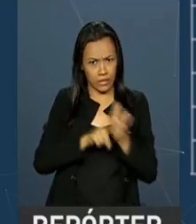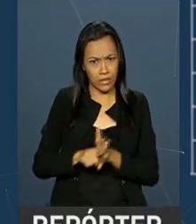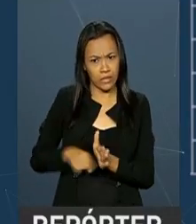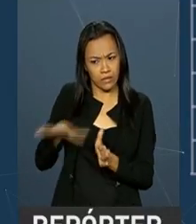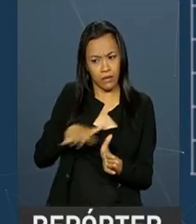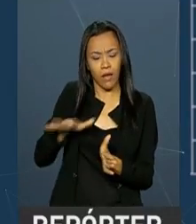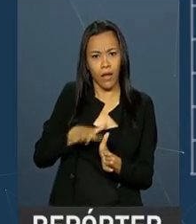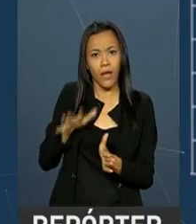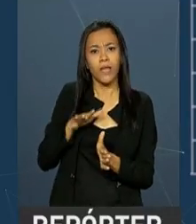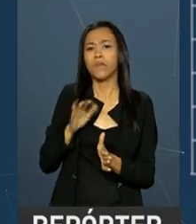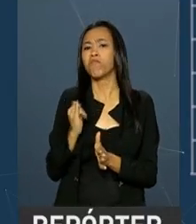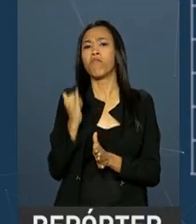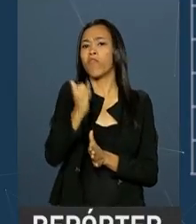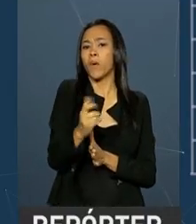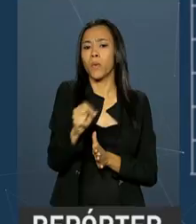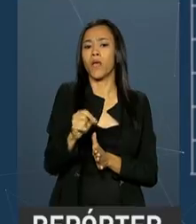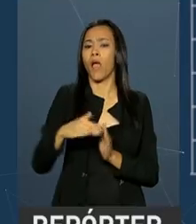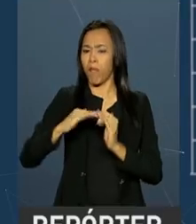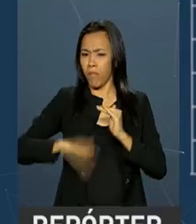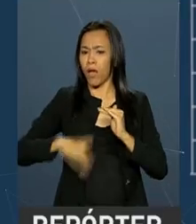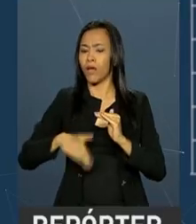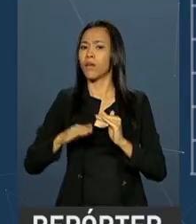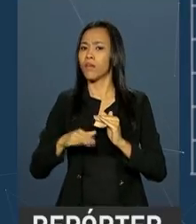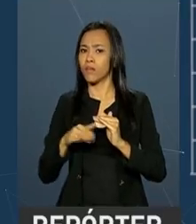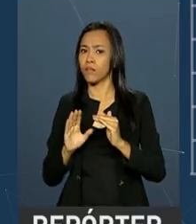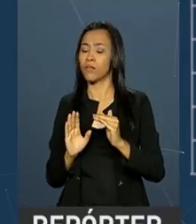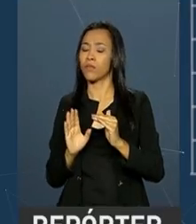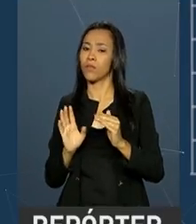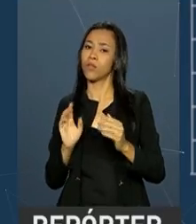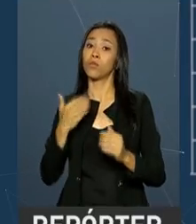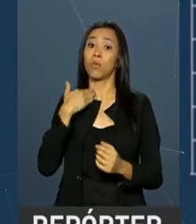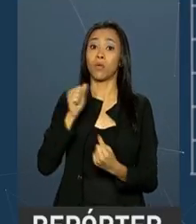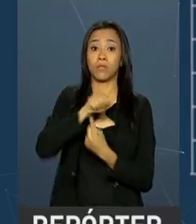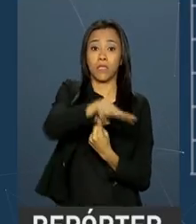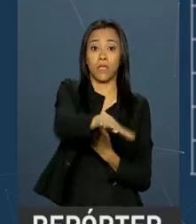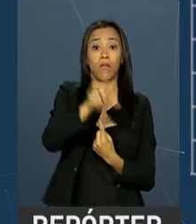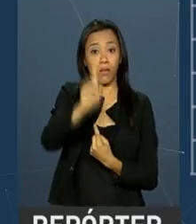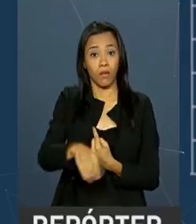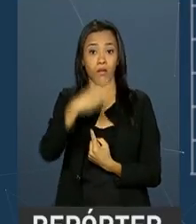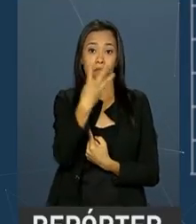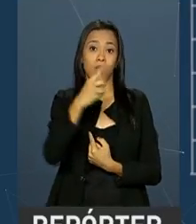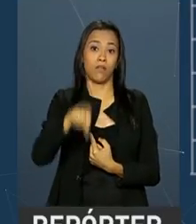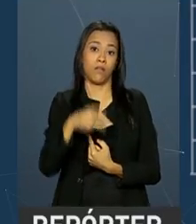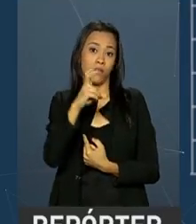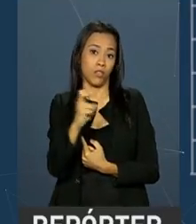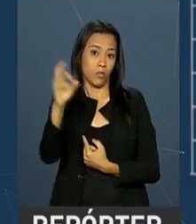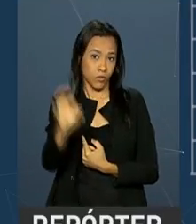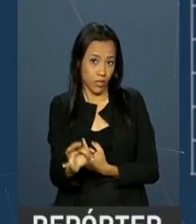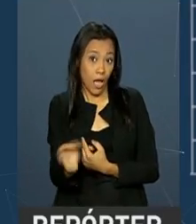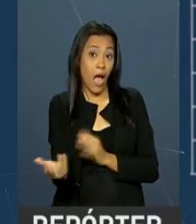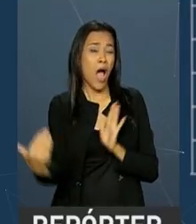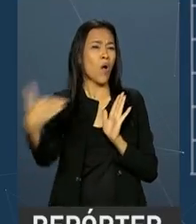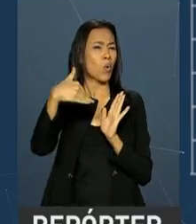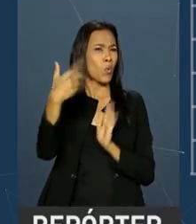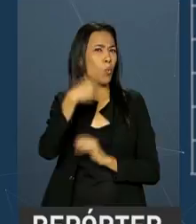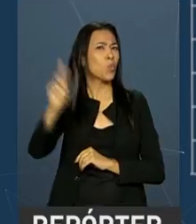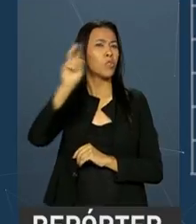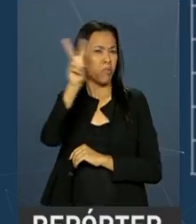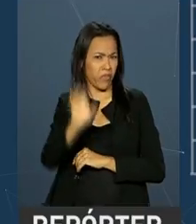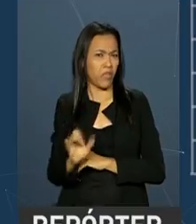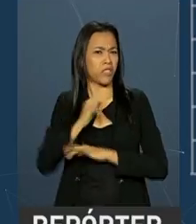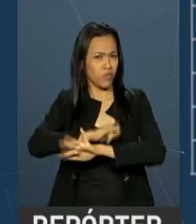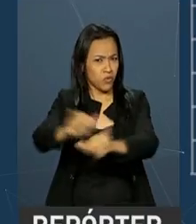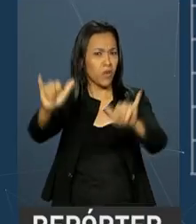deve ficar abaixo do centro da meta do banco central que é de 4 e 6 por cento a última vez que isso ocorreu foi